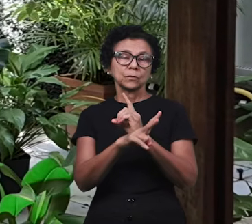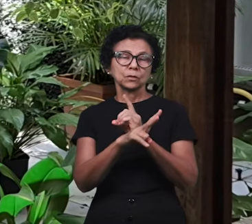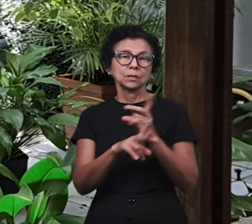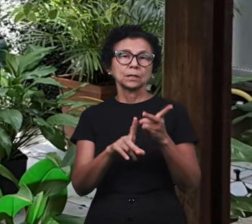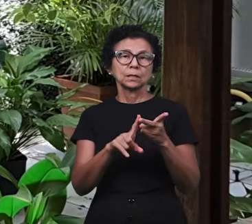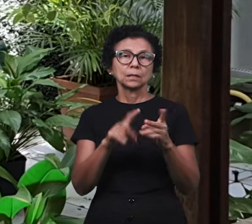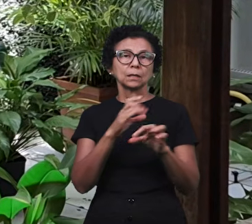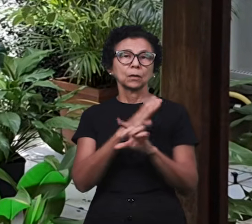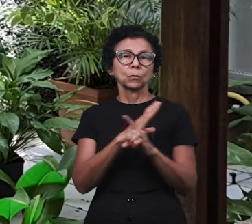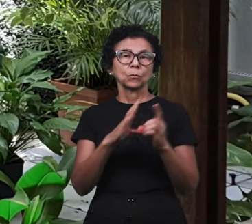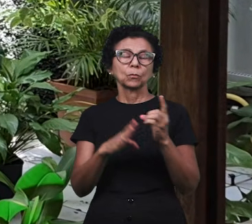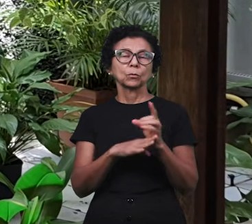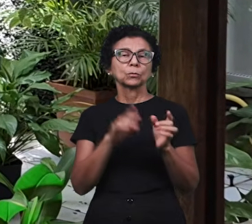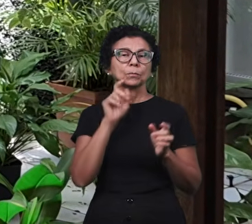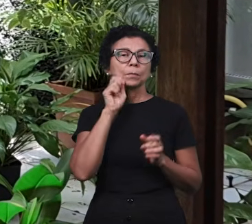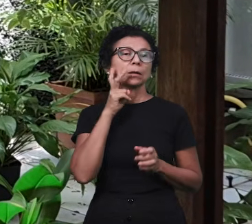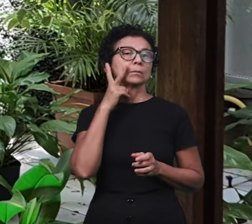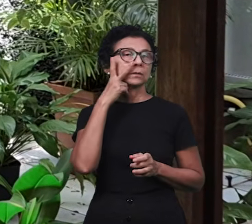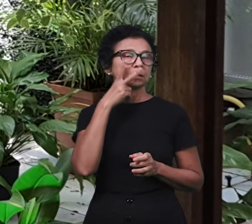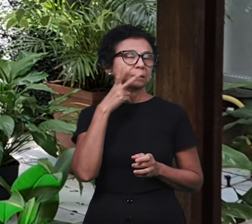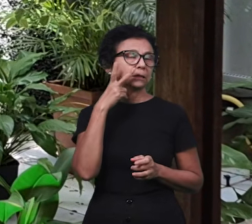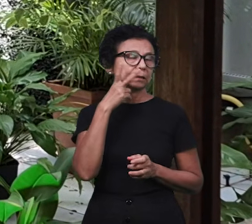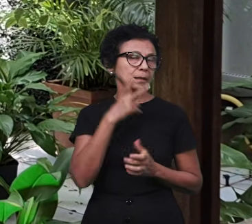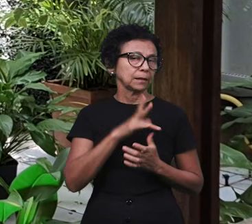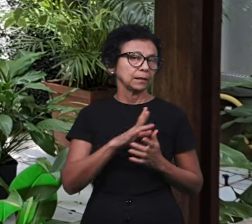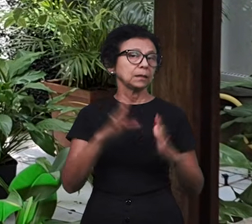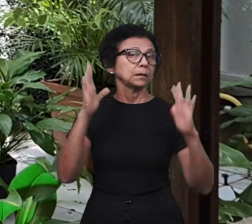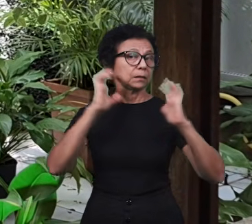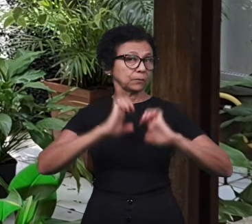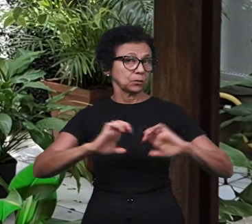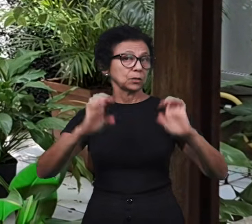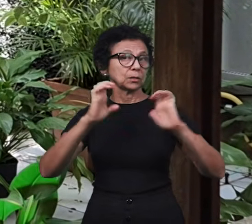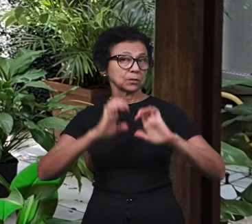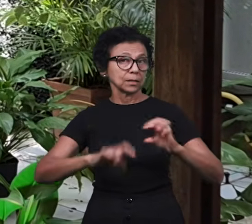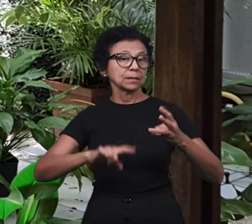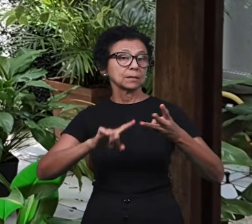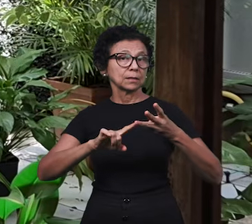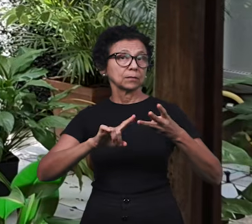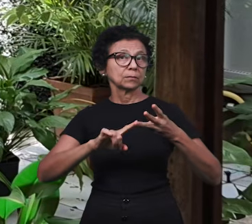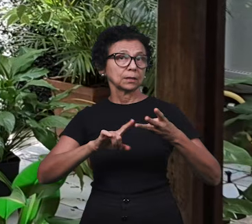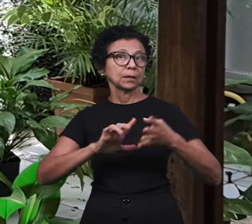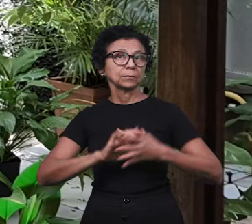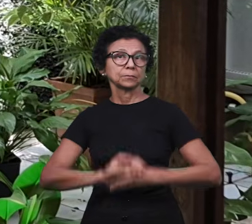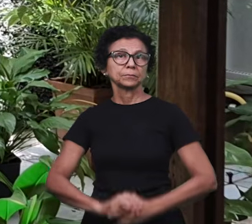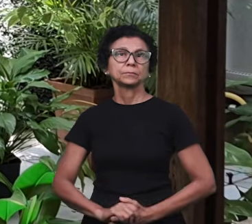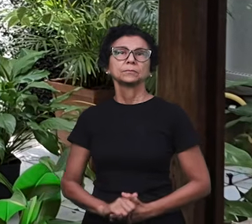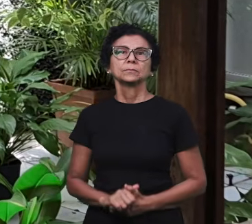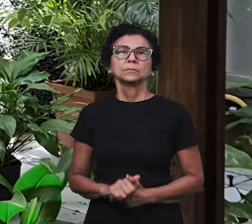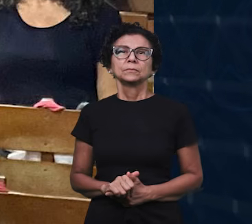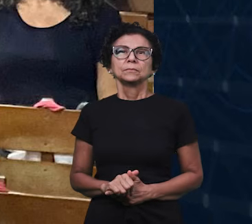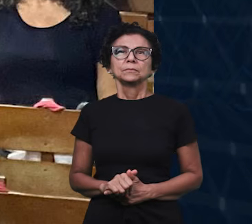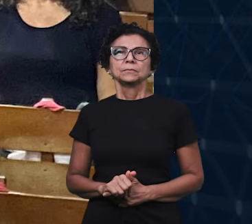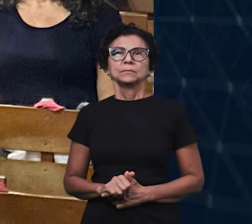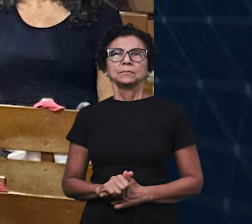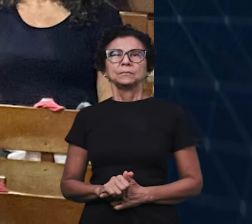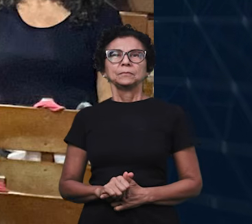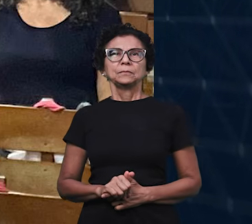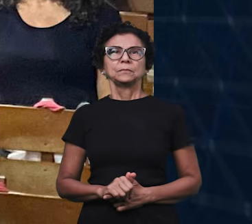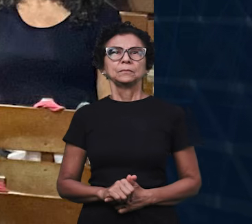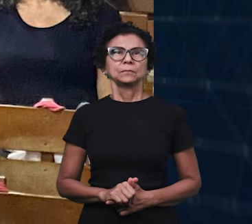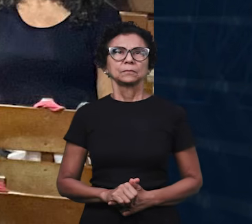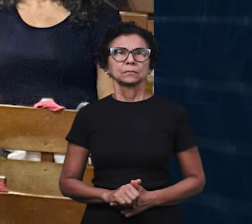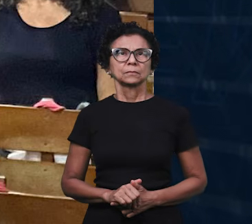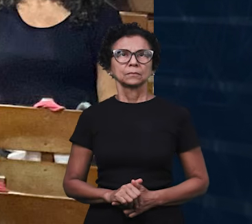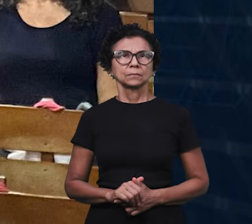as igrejas, cultos de ceia e também caravana com os nossos jovens. Uma grande bênção. No Polo de Marcílio